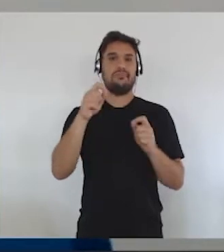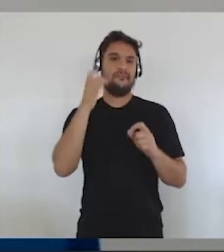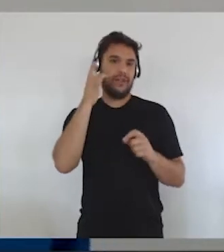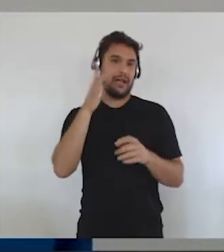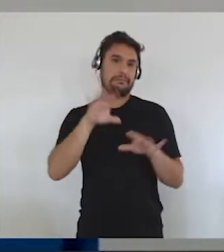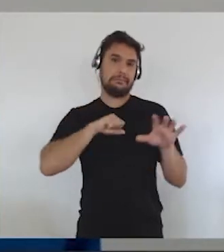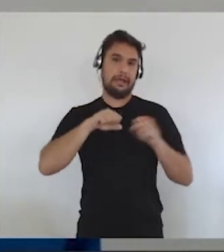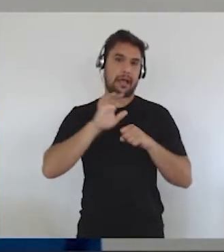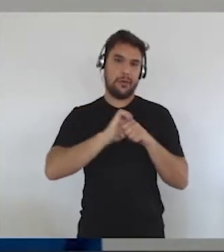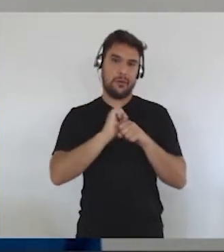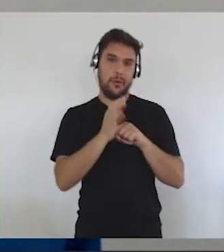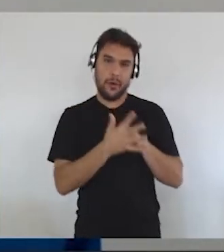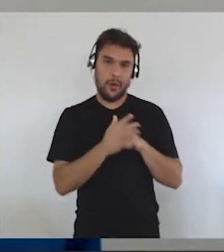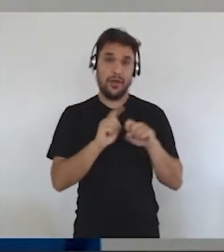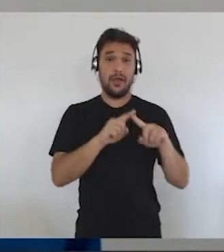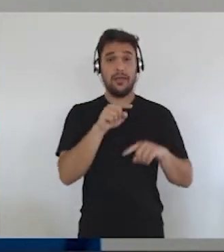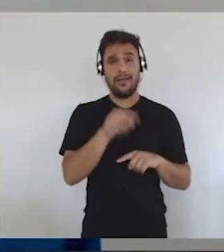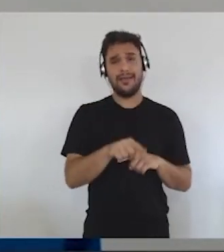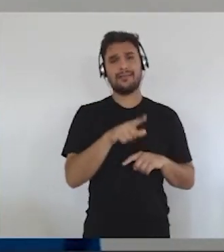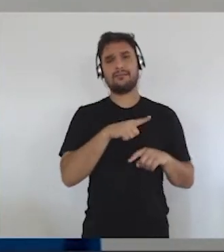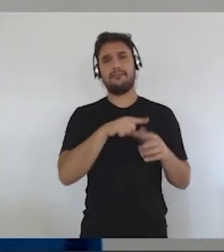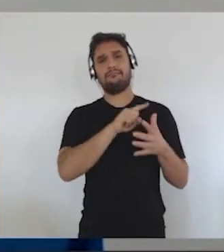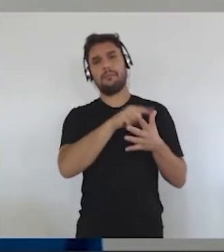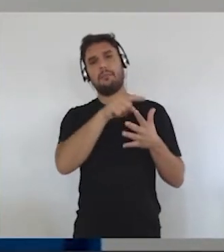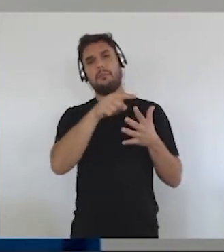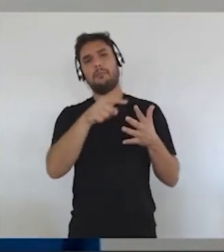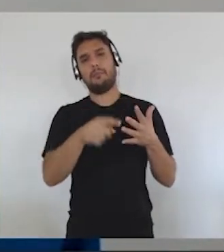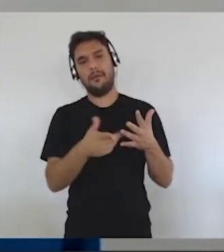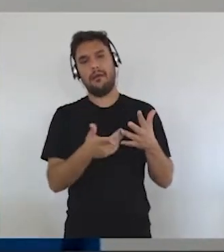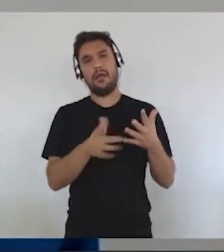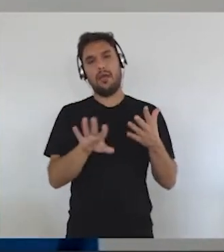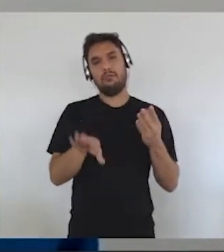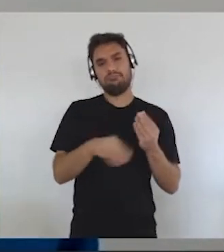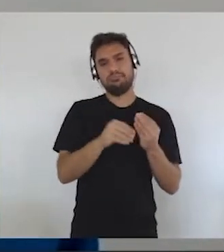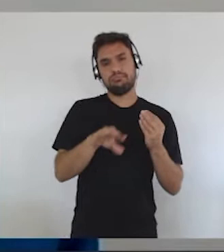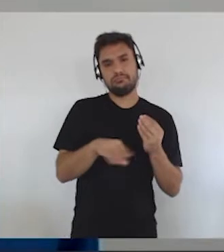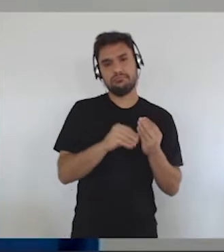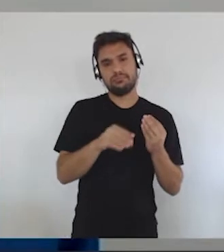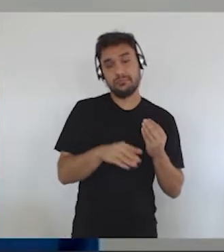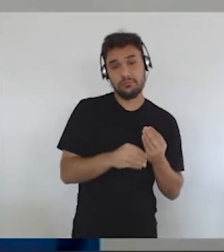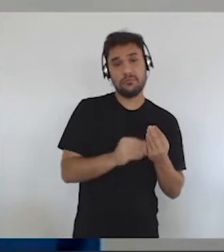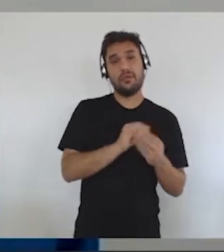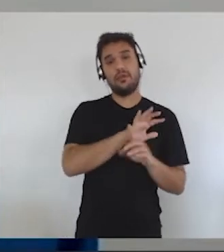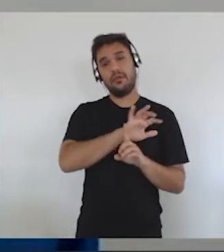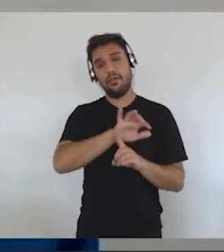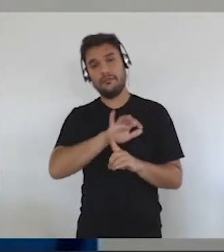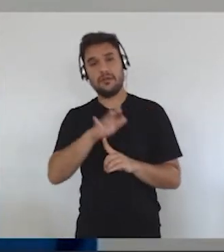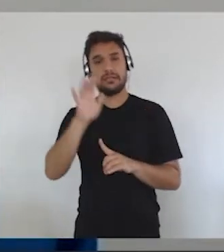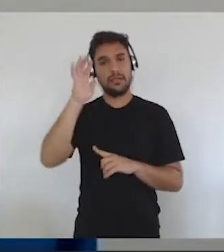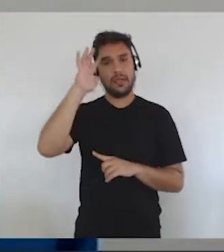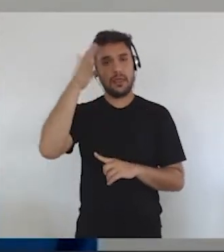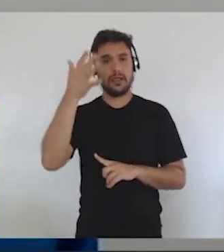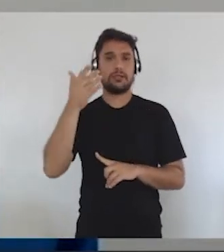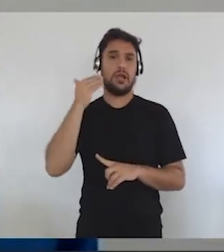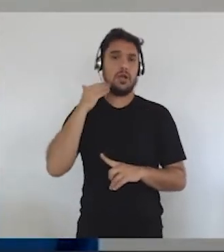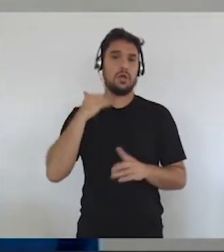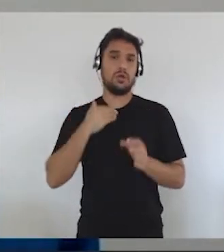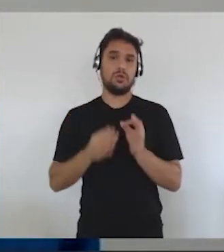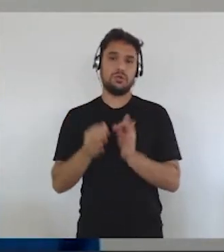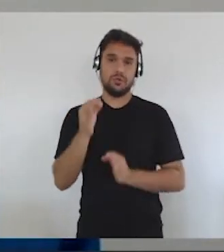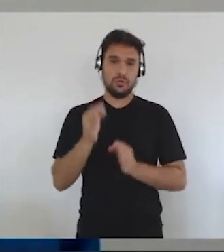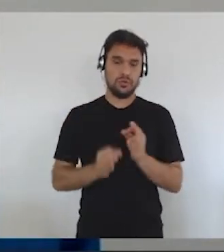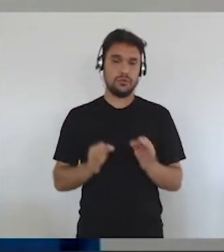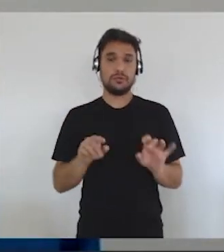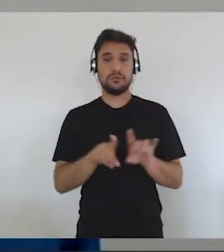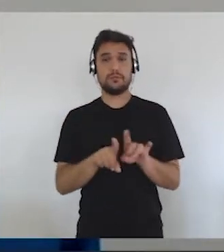isso tudo coloca uma série de questões, inclusive com, no meu modo de ver, a necessidade de se